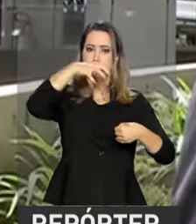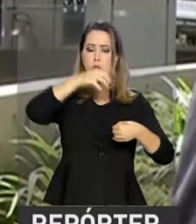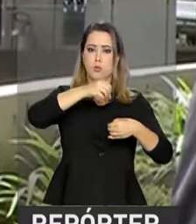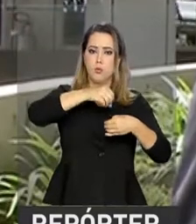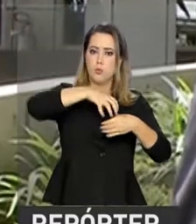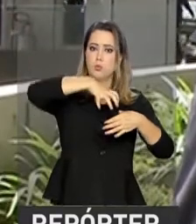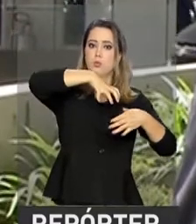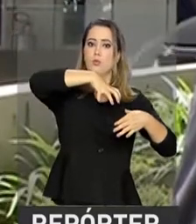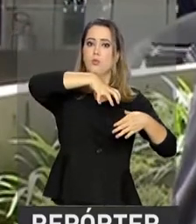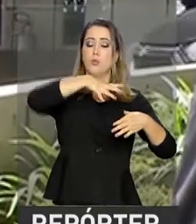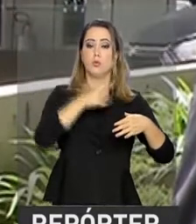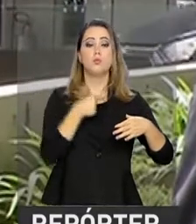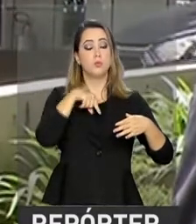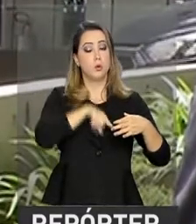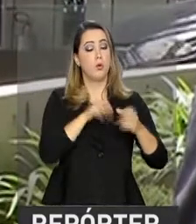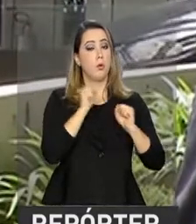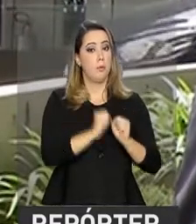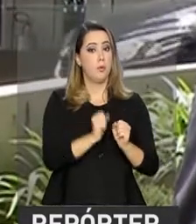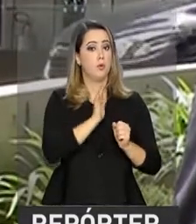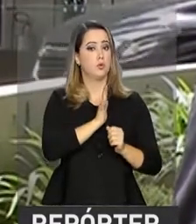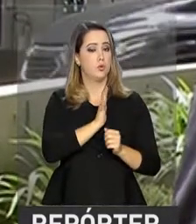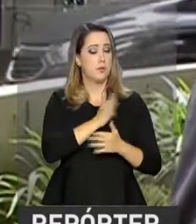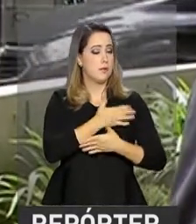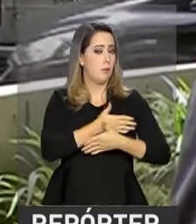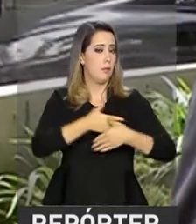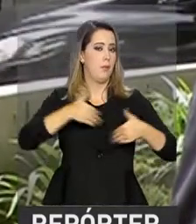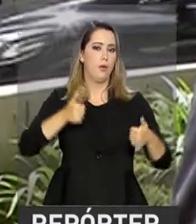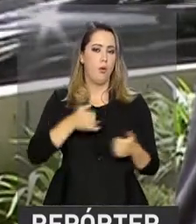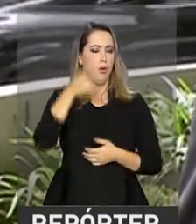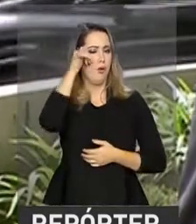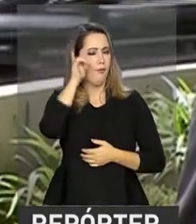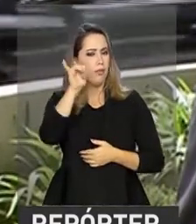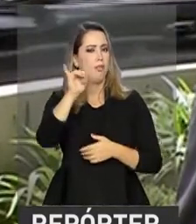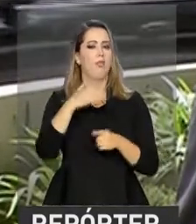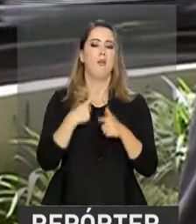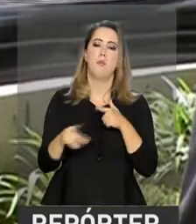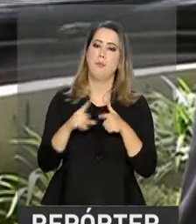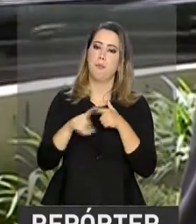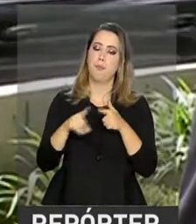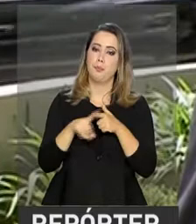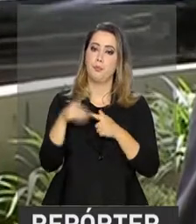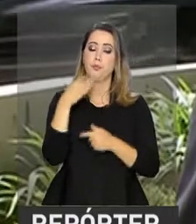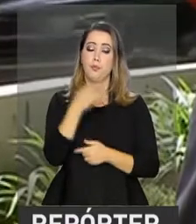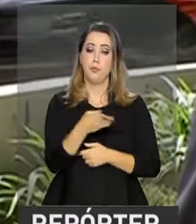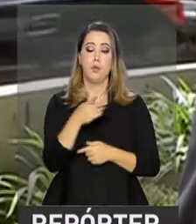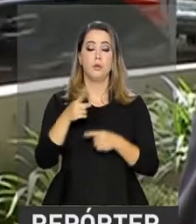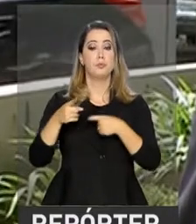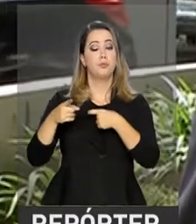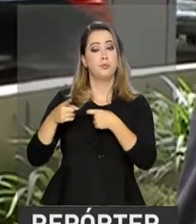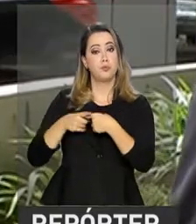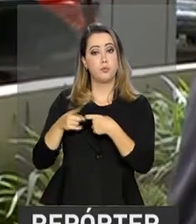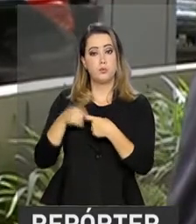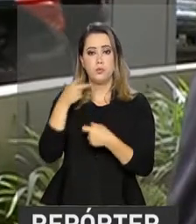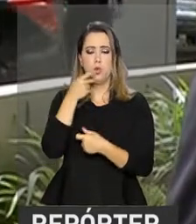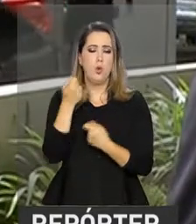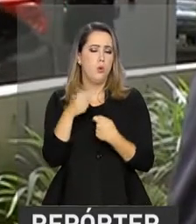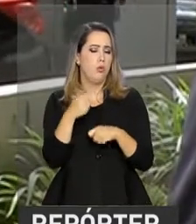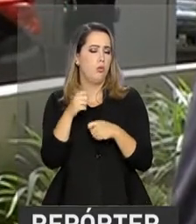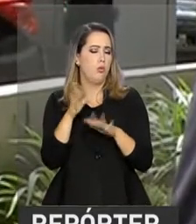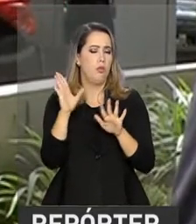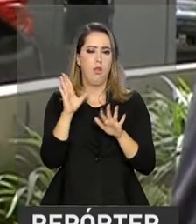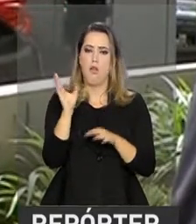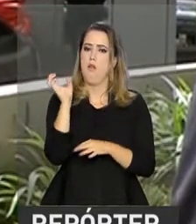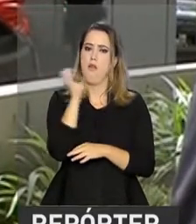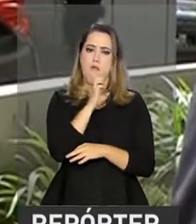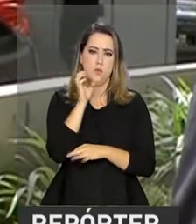dilatada e assim evitar uma nova obstrução do vaso. Segundo o cardiologista Roberto Calil Filho, que comandou o procedimento, não foi uma emergência, mas